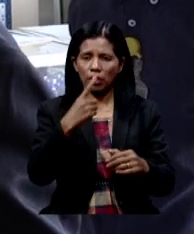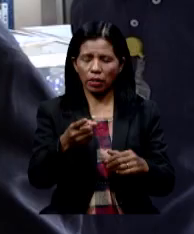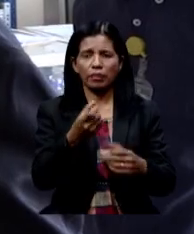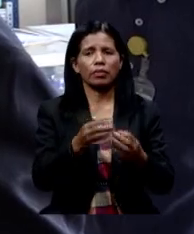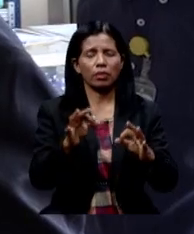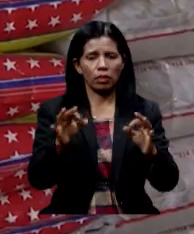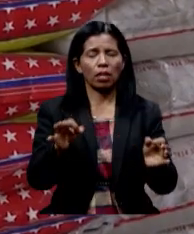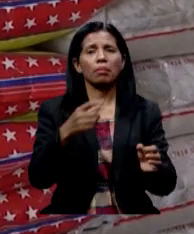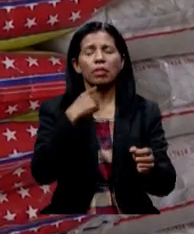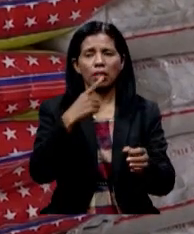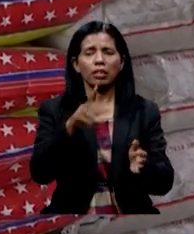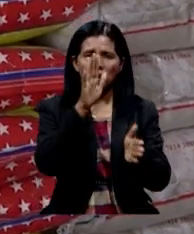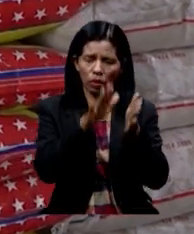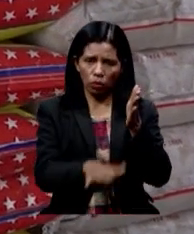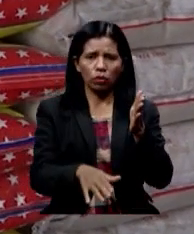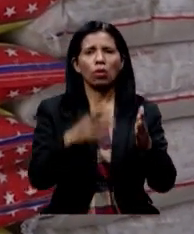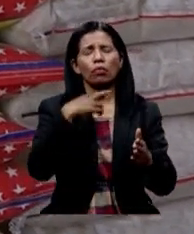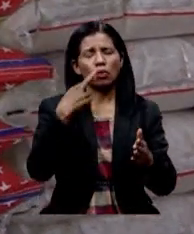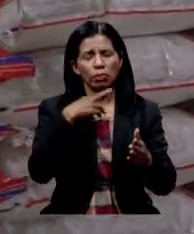ser do.